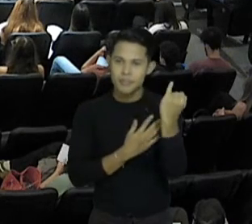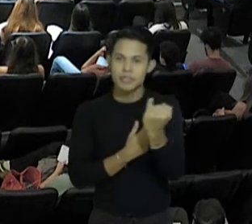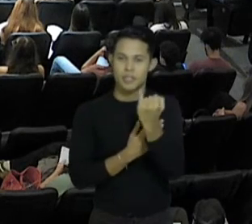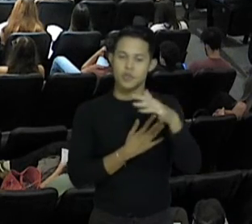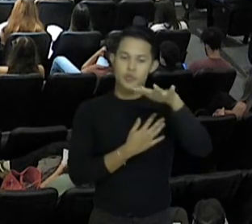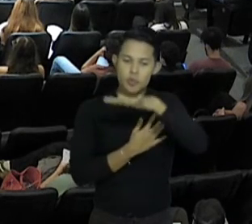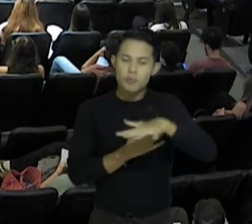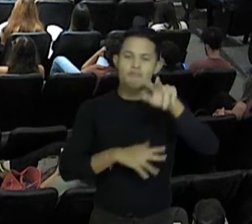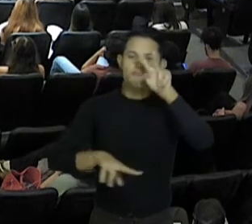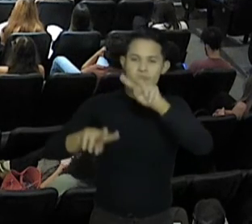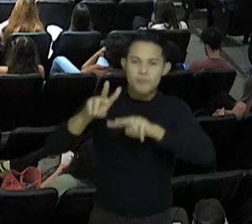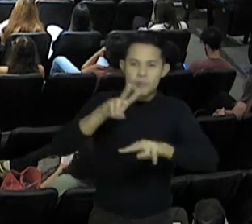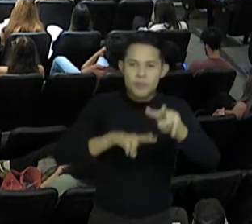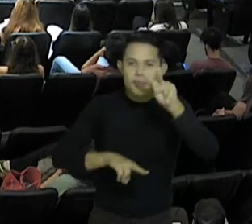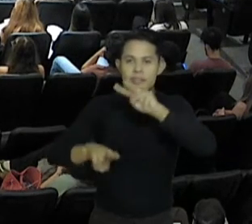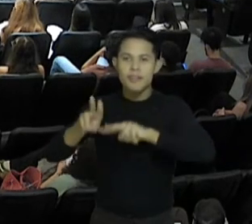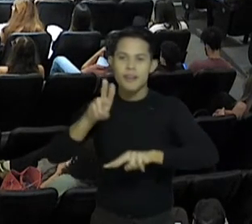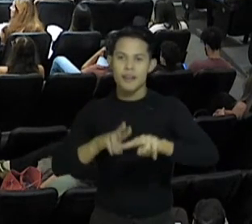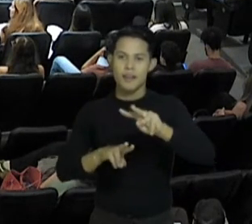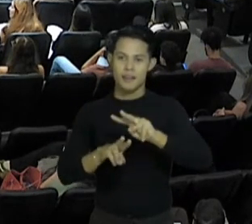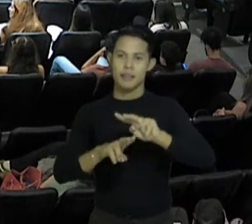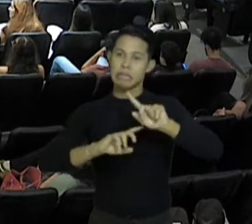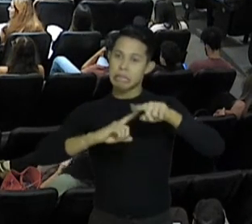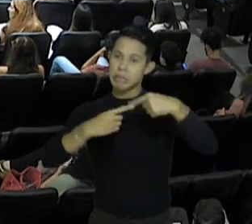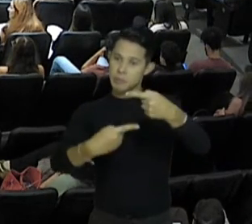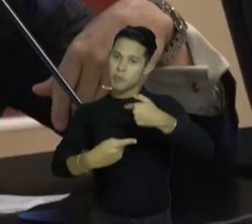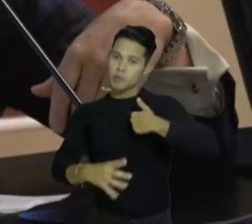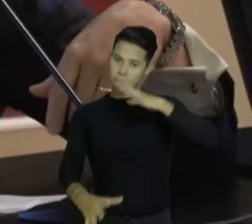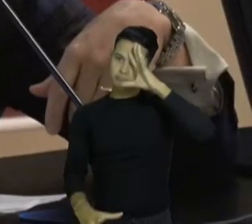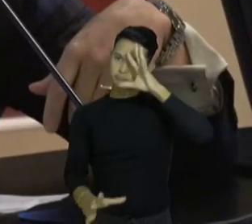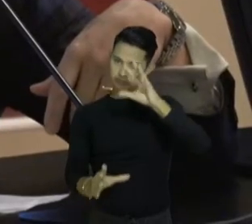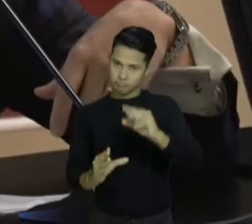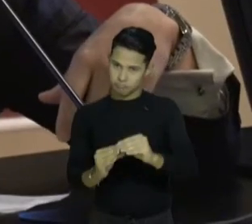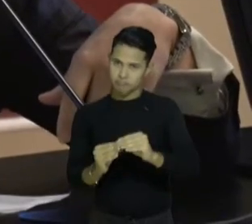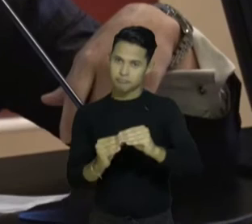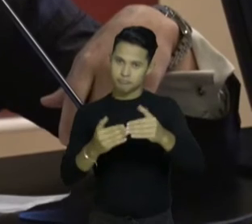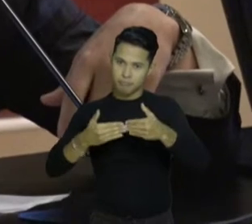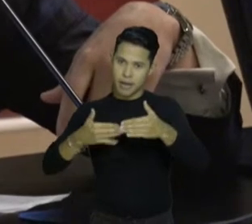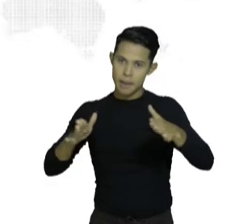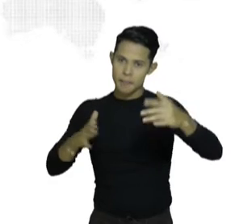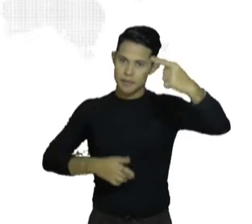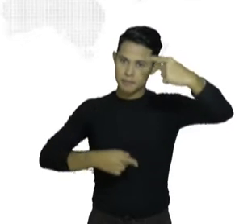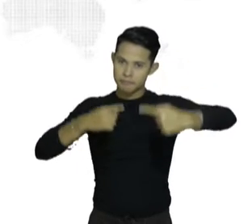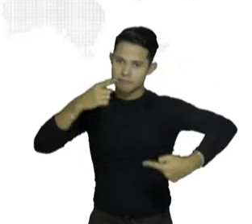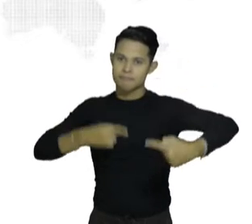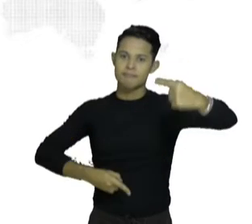visualizar e aqui eu me encaminho paraa conclusão para gente abrir pro debate eh